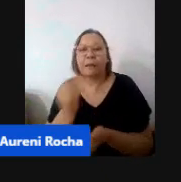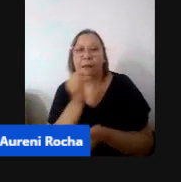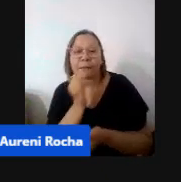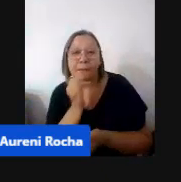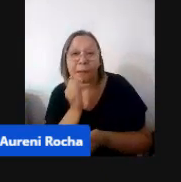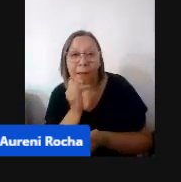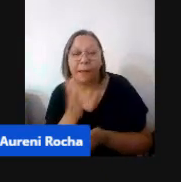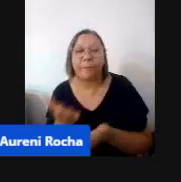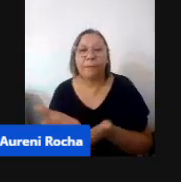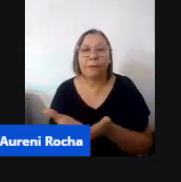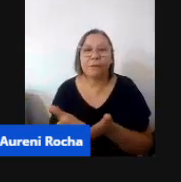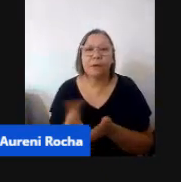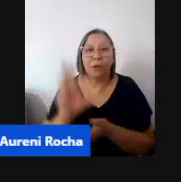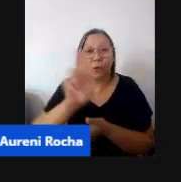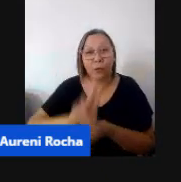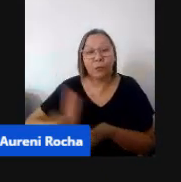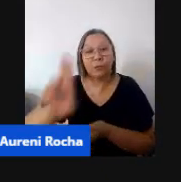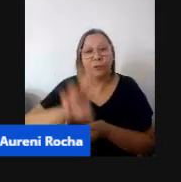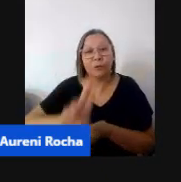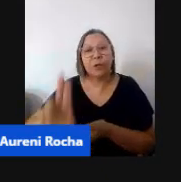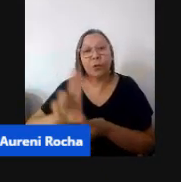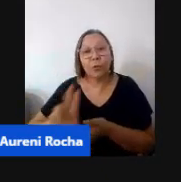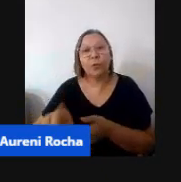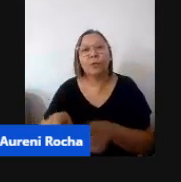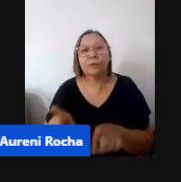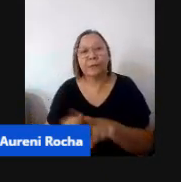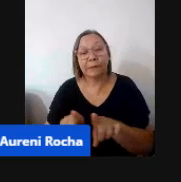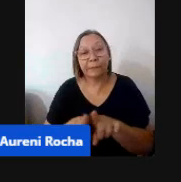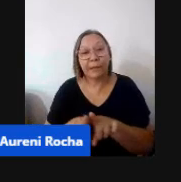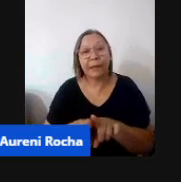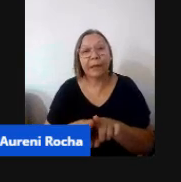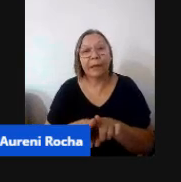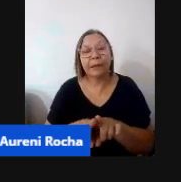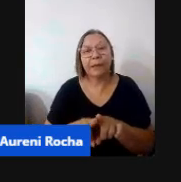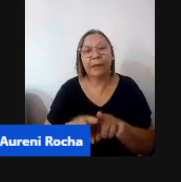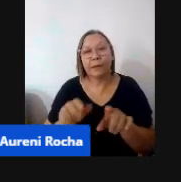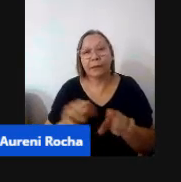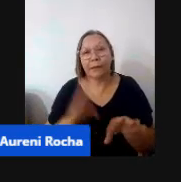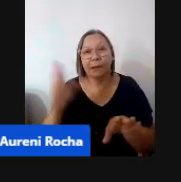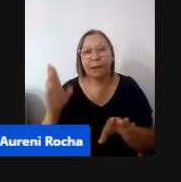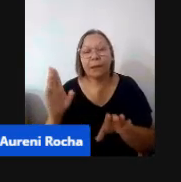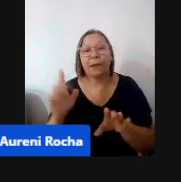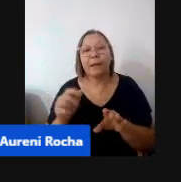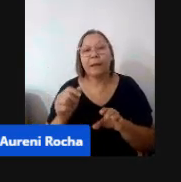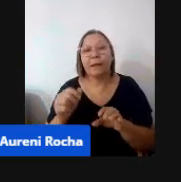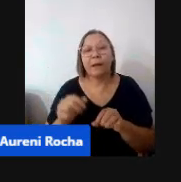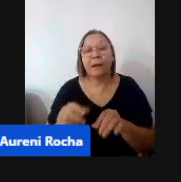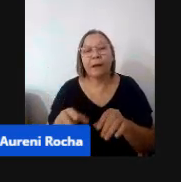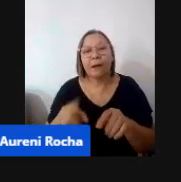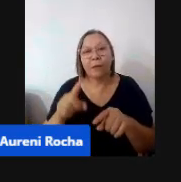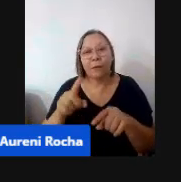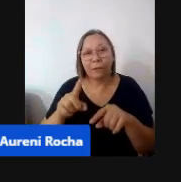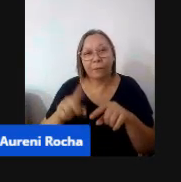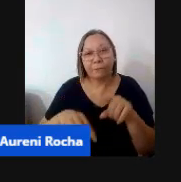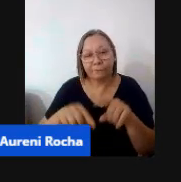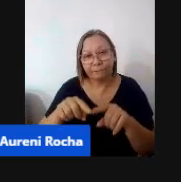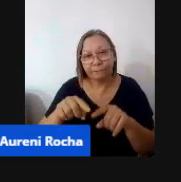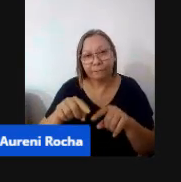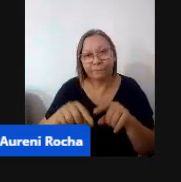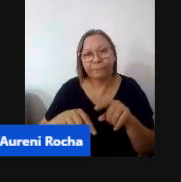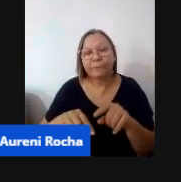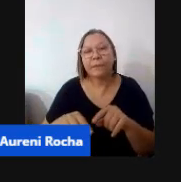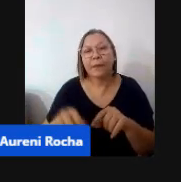utilizo elementos, né, esses elementos ticados no canto esquerdo, que o próprio Canva traz para